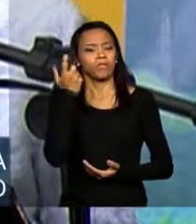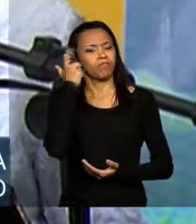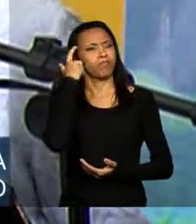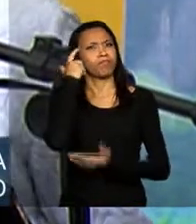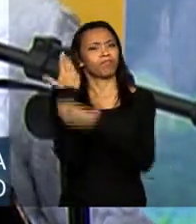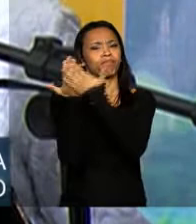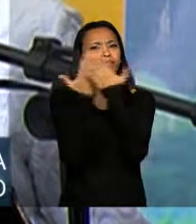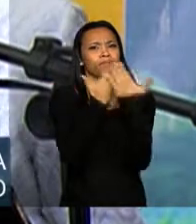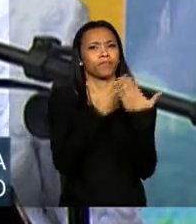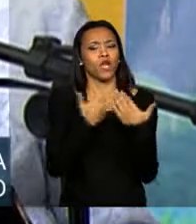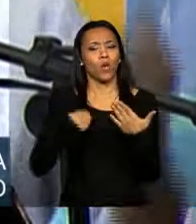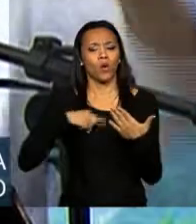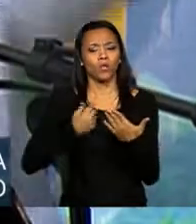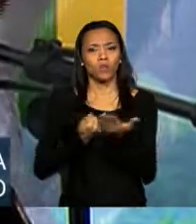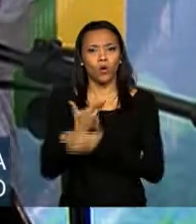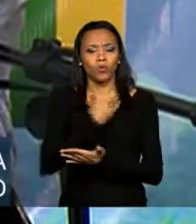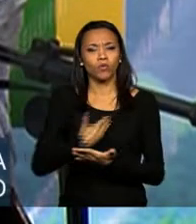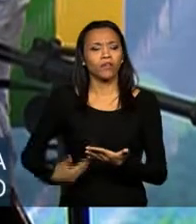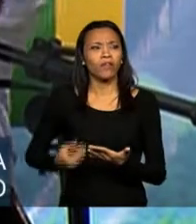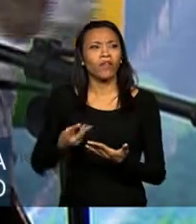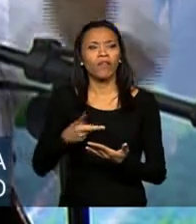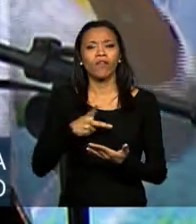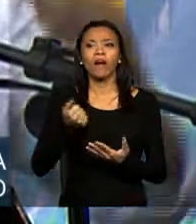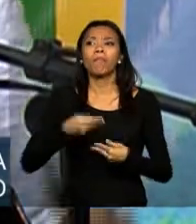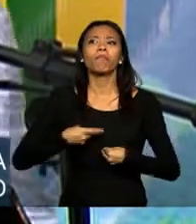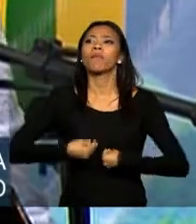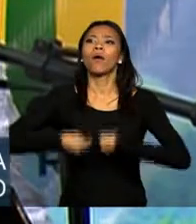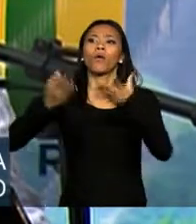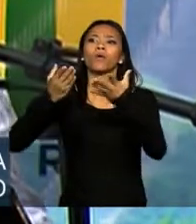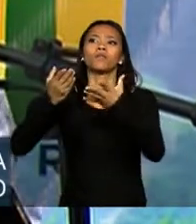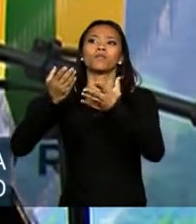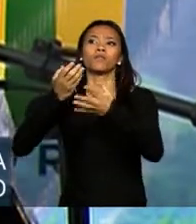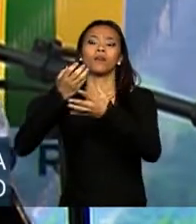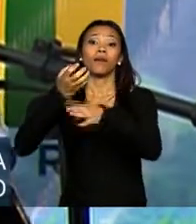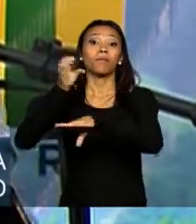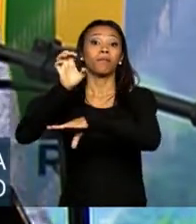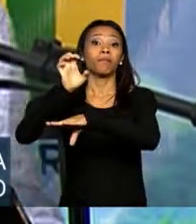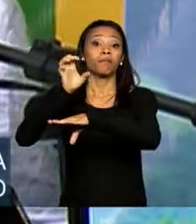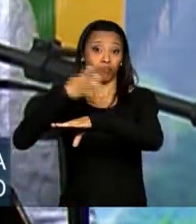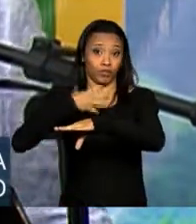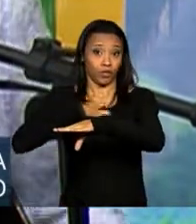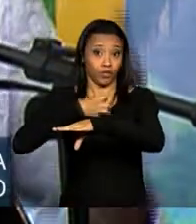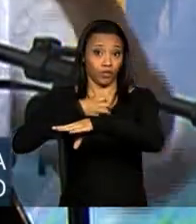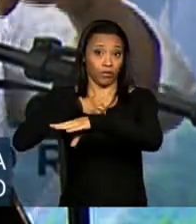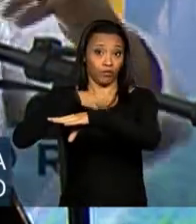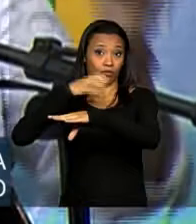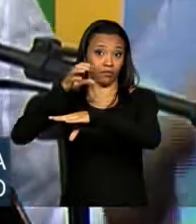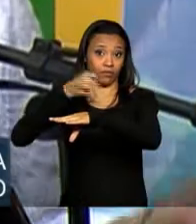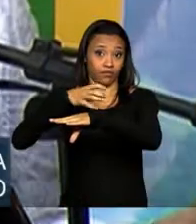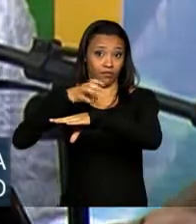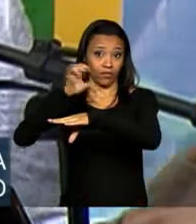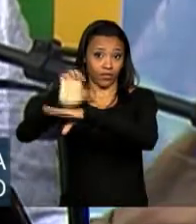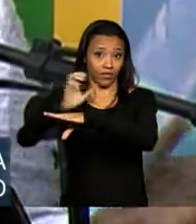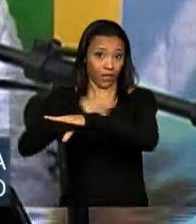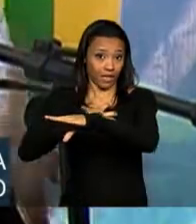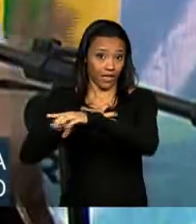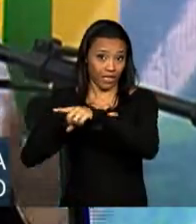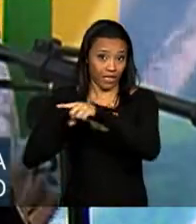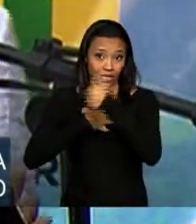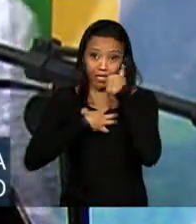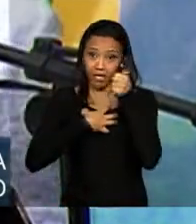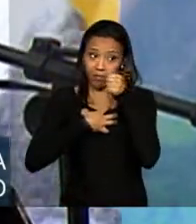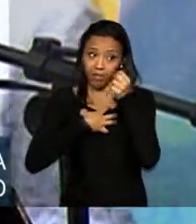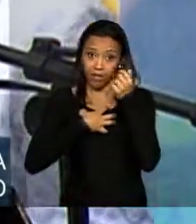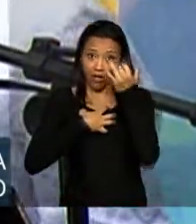as compras nossas ela falou ali vai para Bahia ela é baiana e não mas com razão